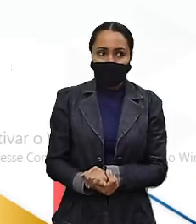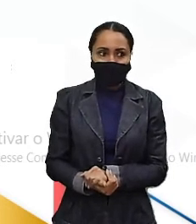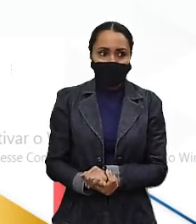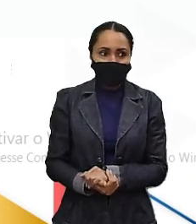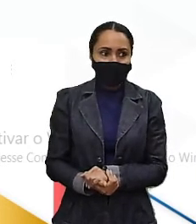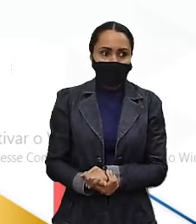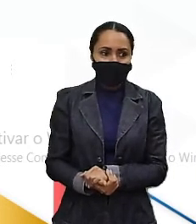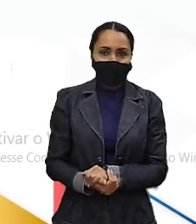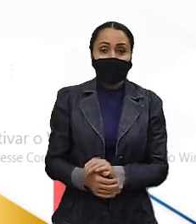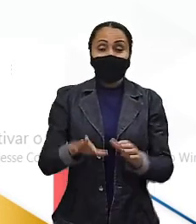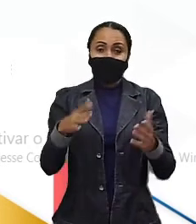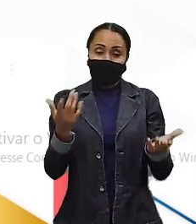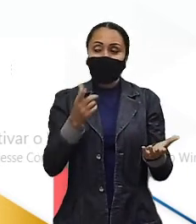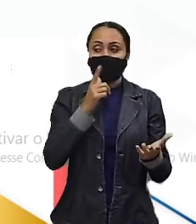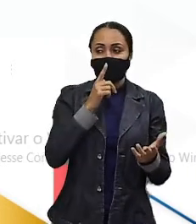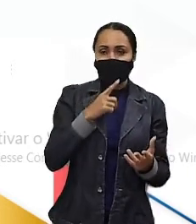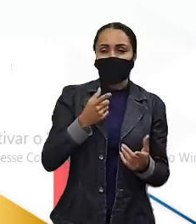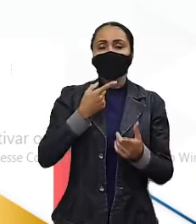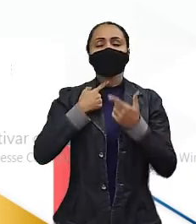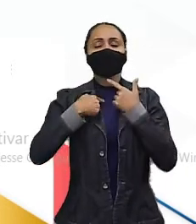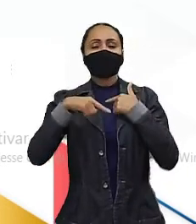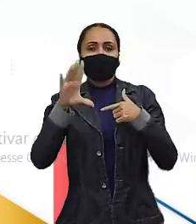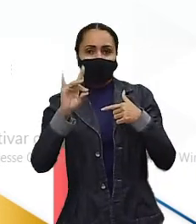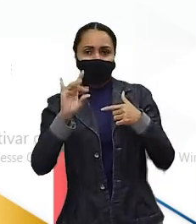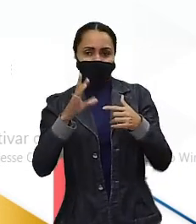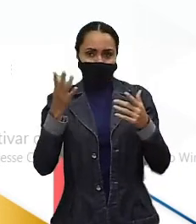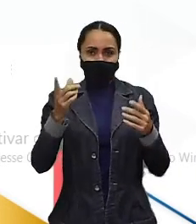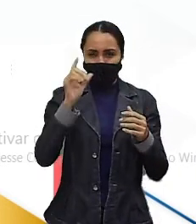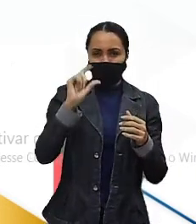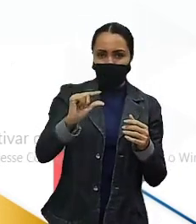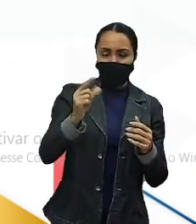Preciso de água só para hidratar aqui.